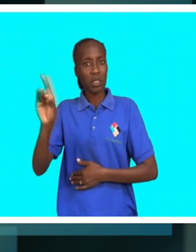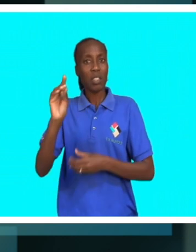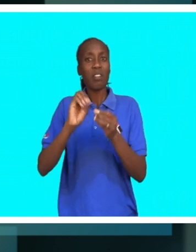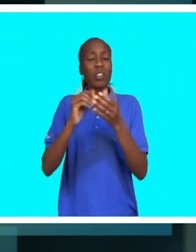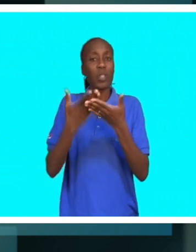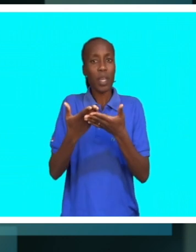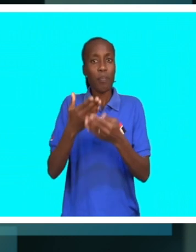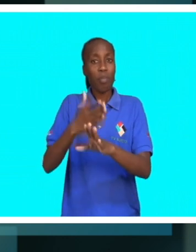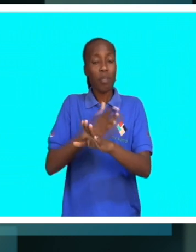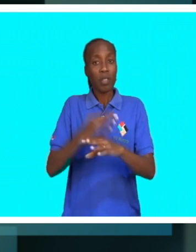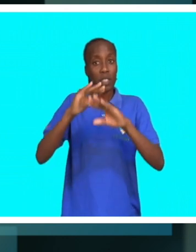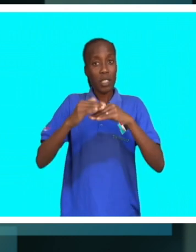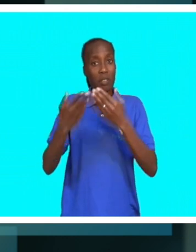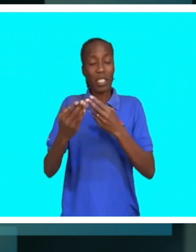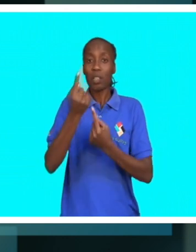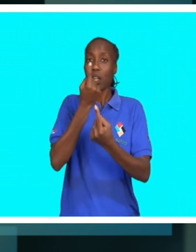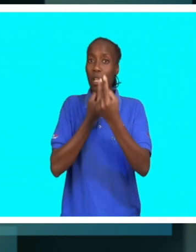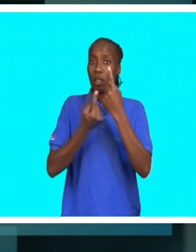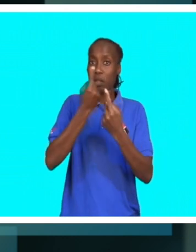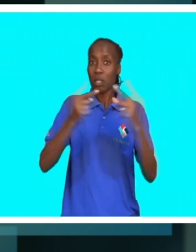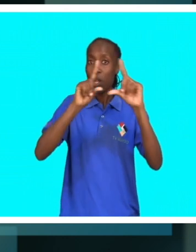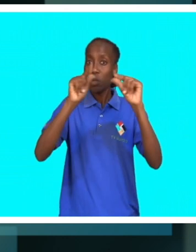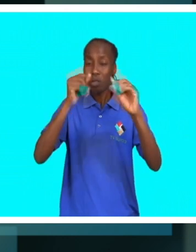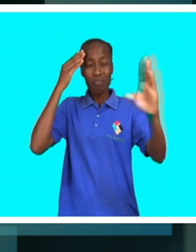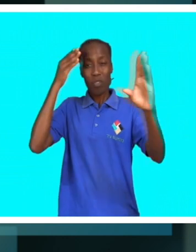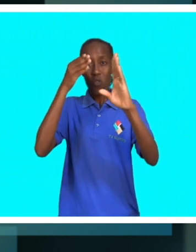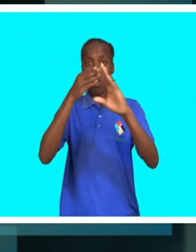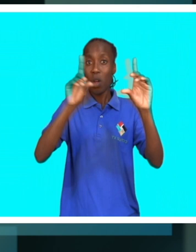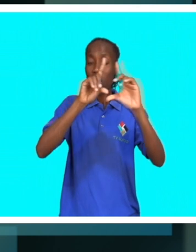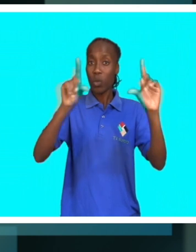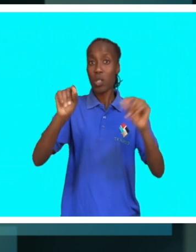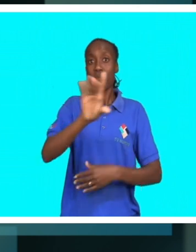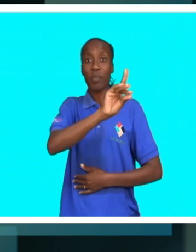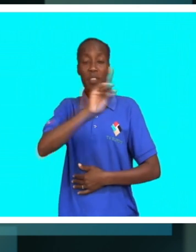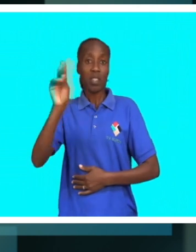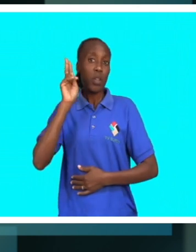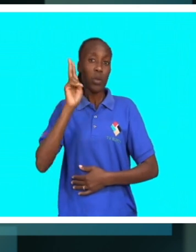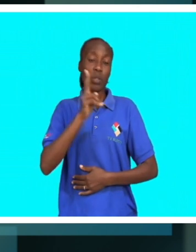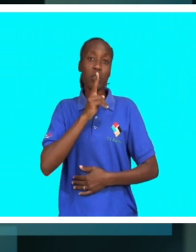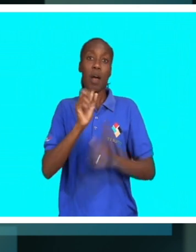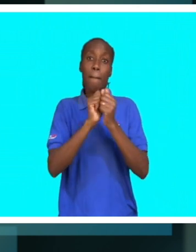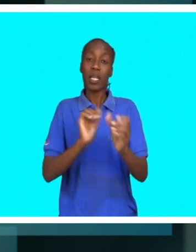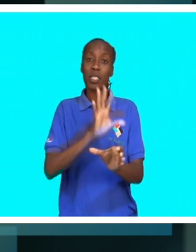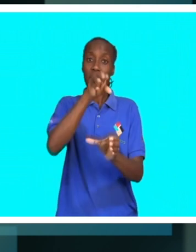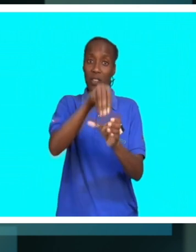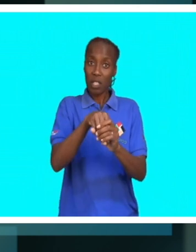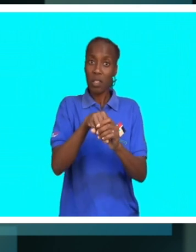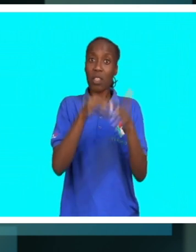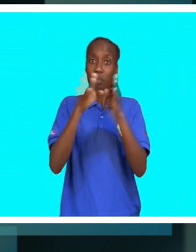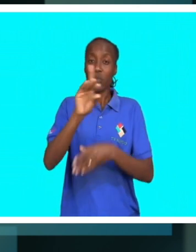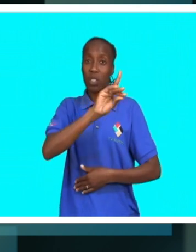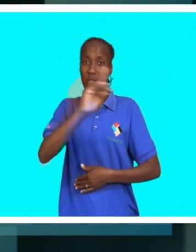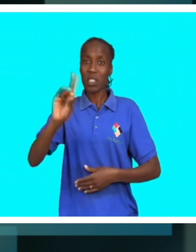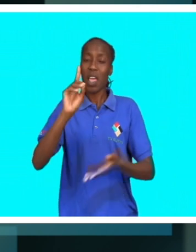Fazer ressalva que nós estávamos aqui a debater com muito enfoque para a questão da deficiência auditiva, mas a inclusão das pessoas com